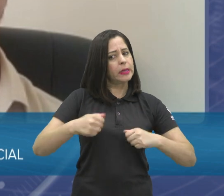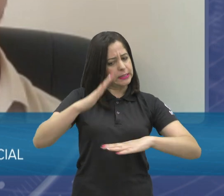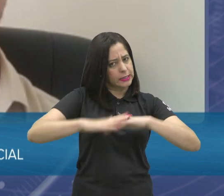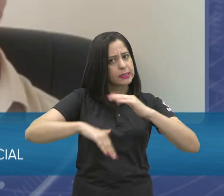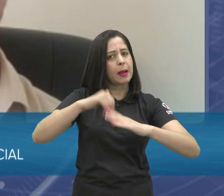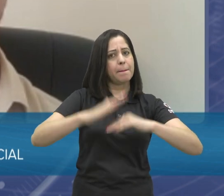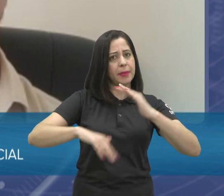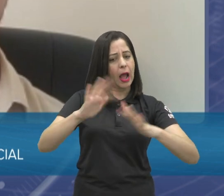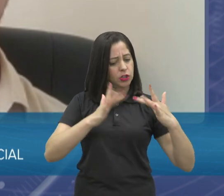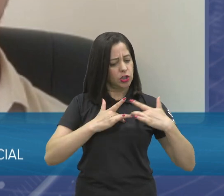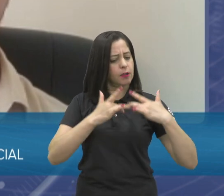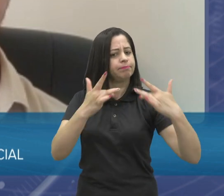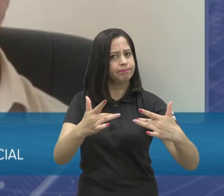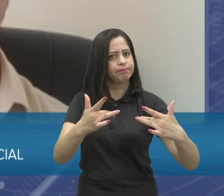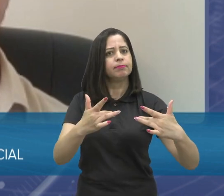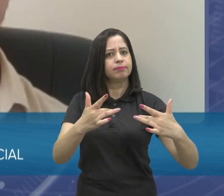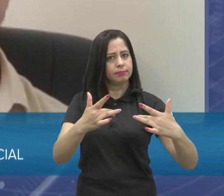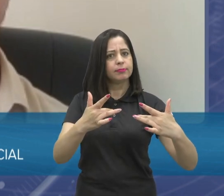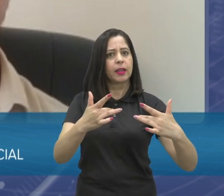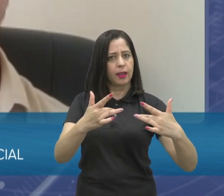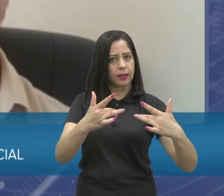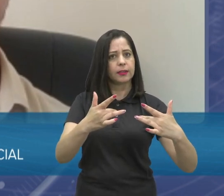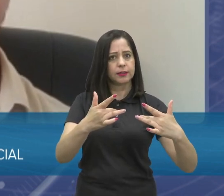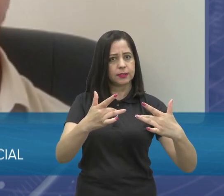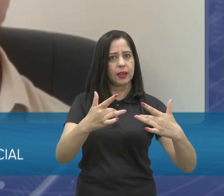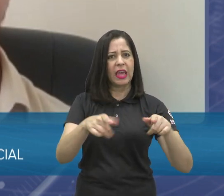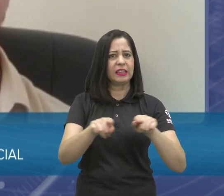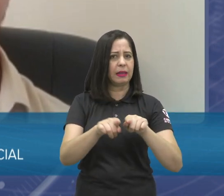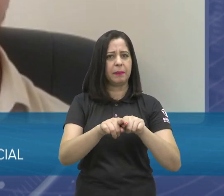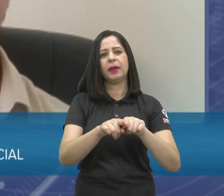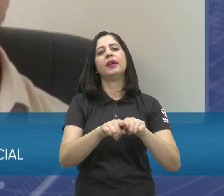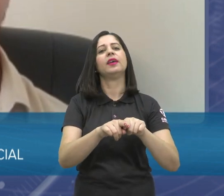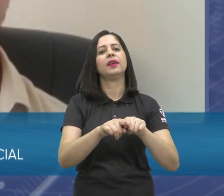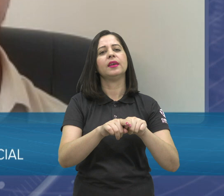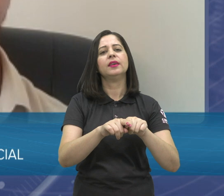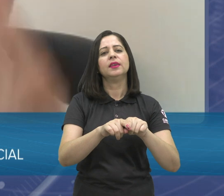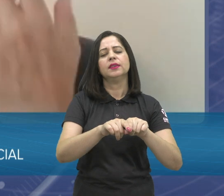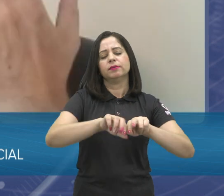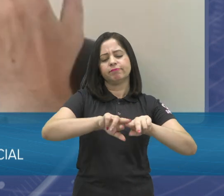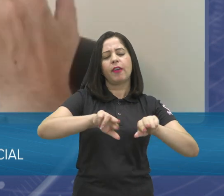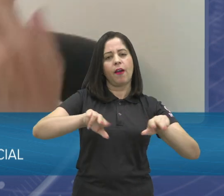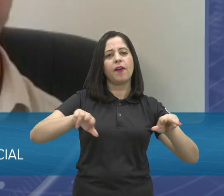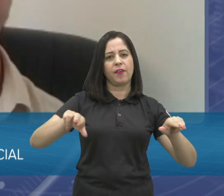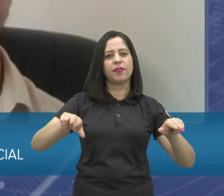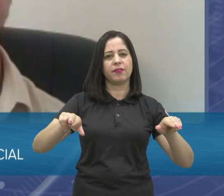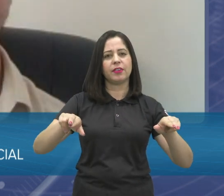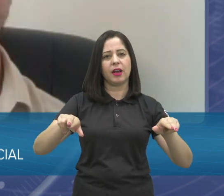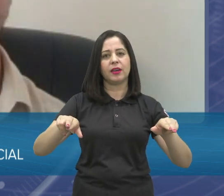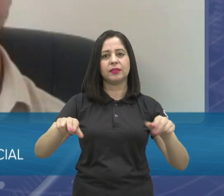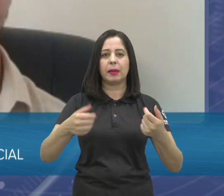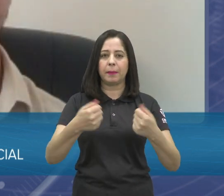tem de colocar em prática, né? Porque a solidariedade, assim como uma série de outras ferramentas, né, outras coisas, elas